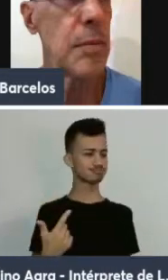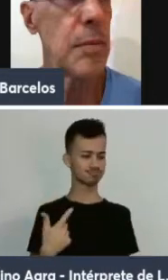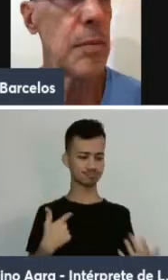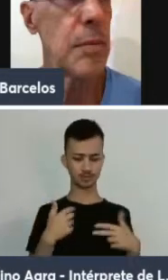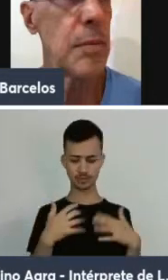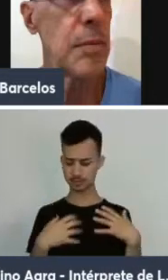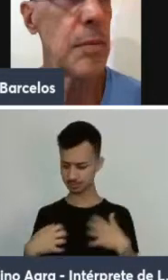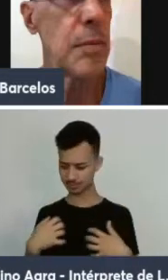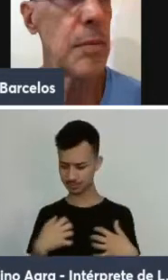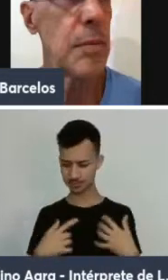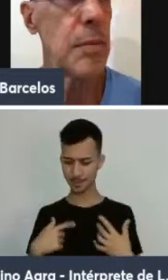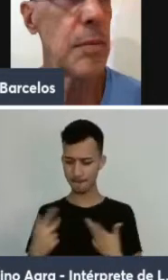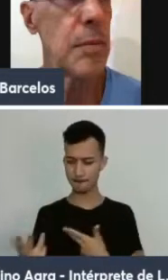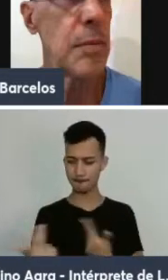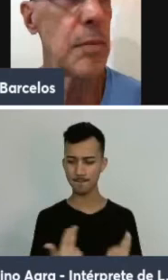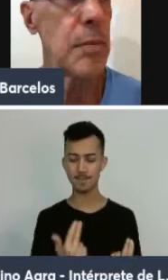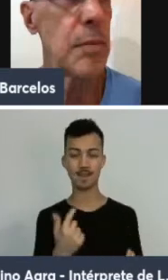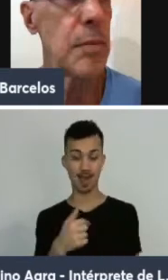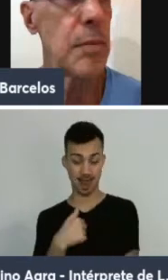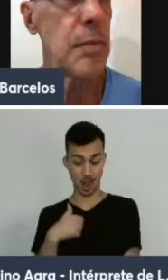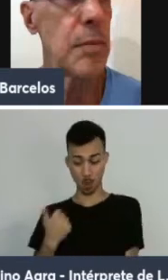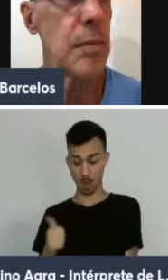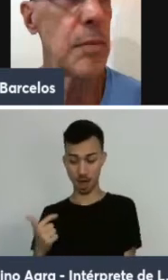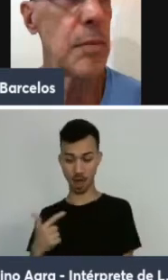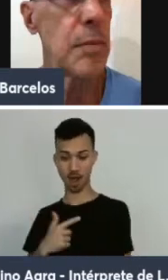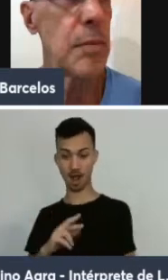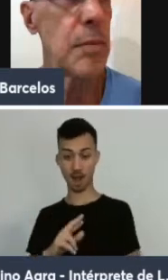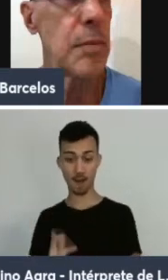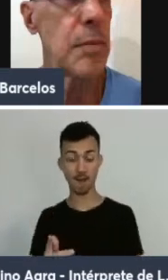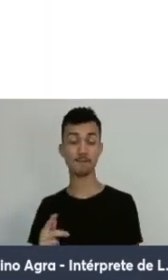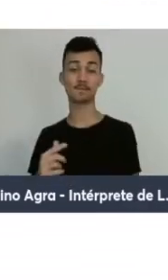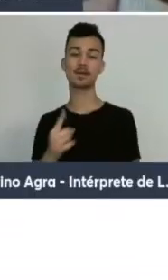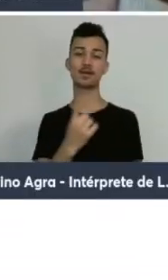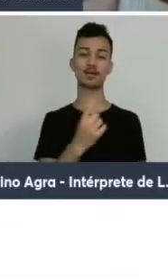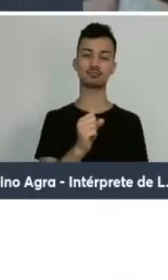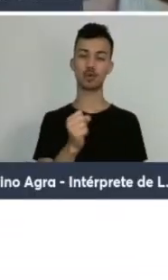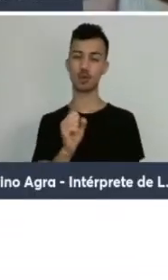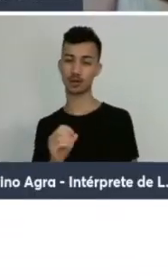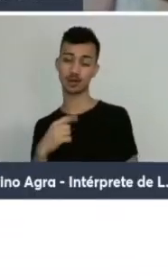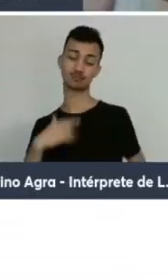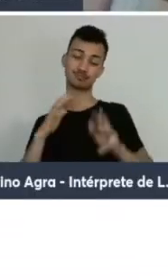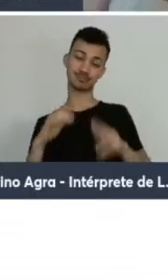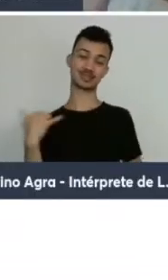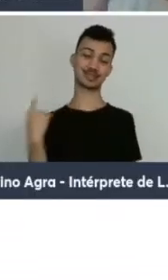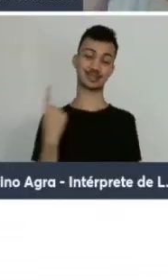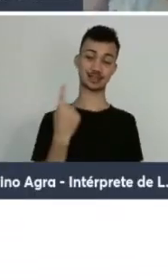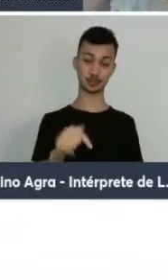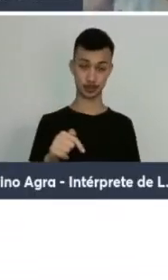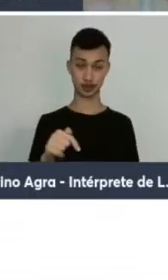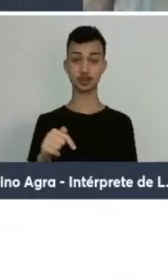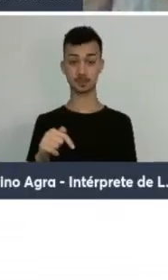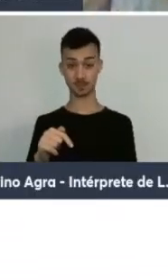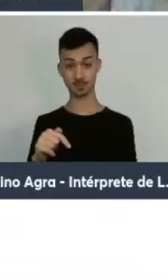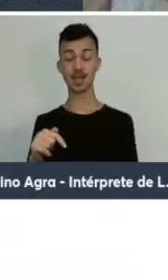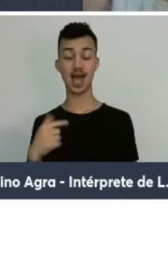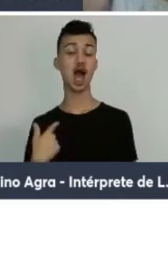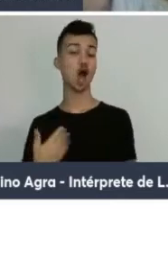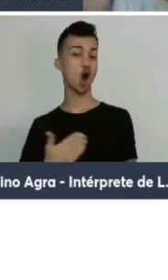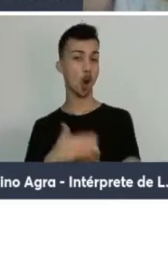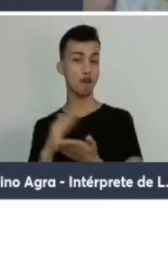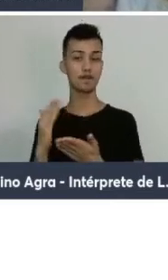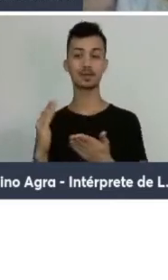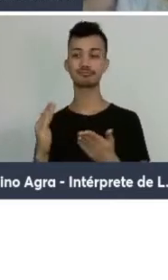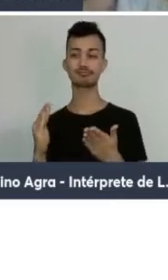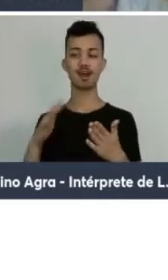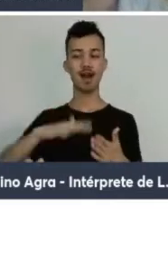80. Né? Em 80 eu tinha 17 anos, e eu lembro que eu comecei a frequentar guetos, e aí, pelo